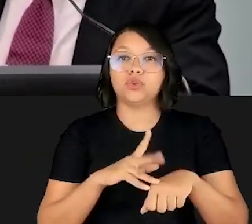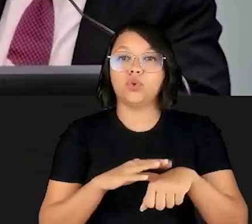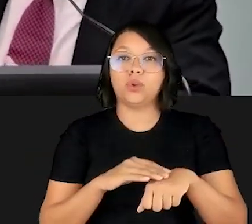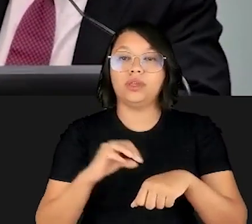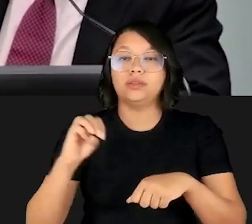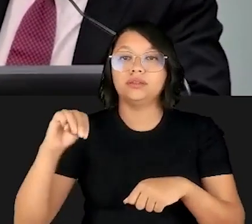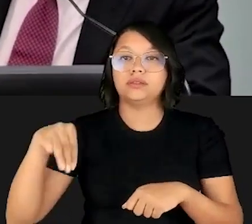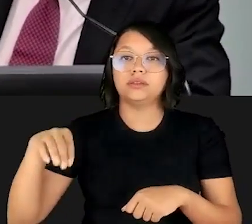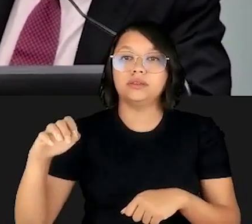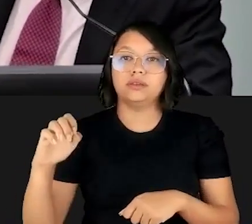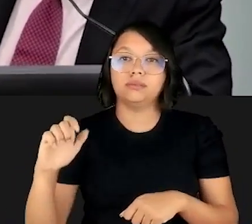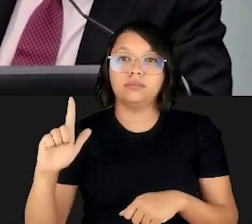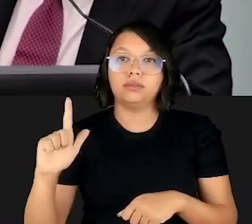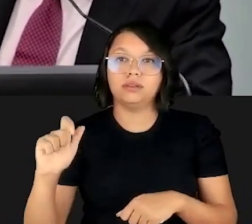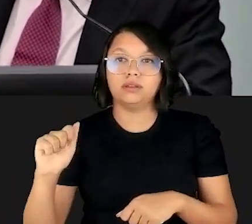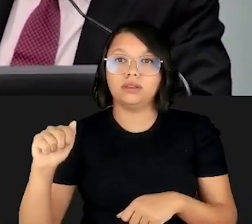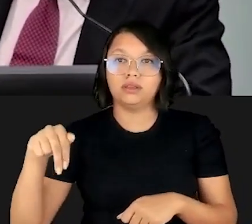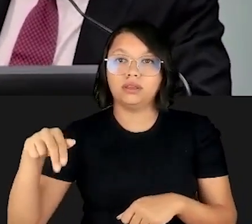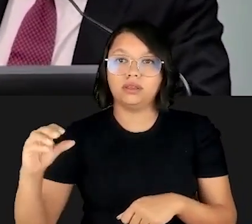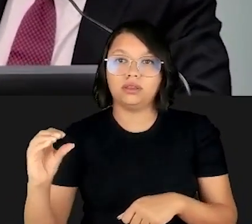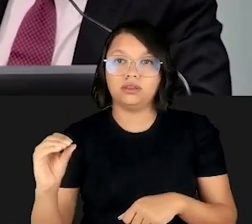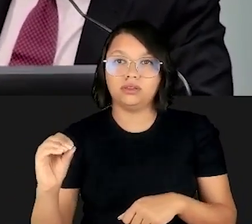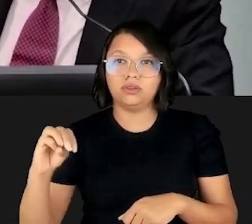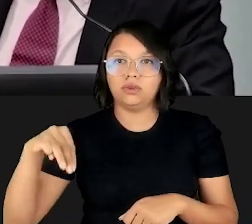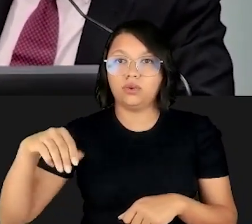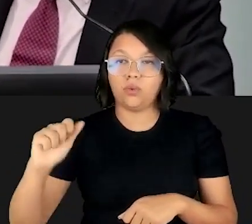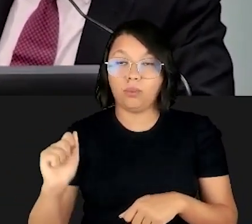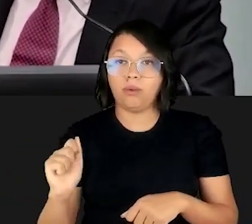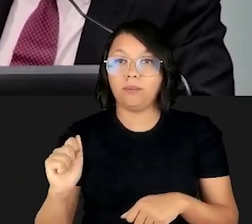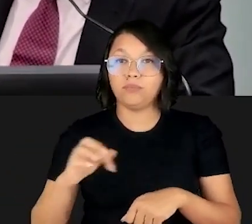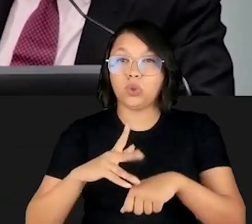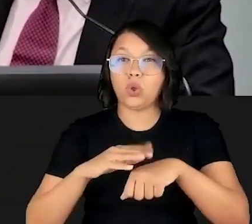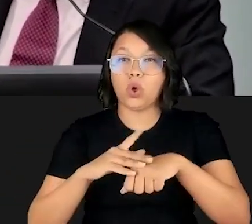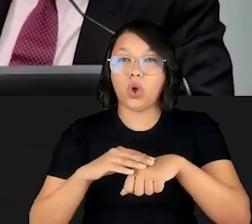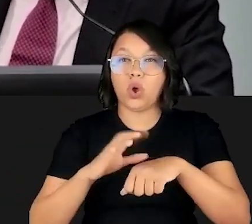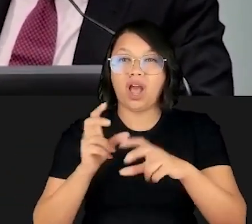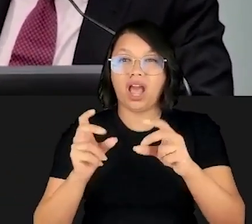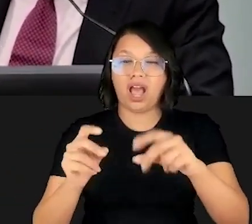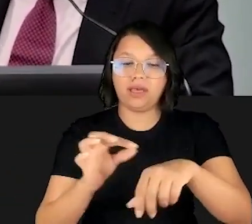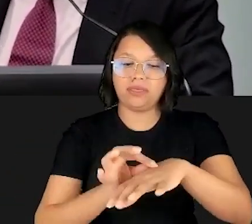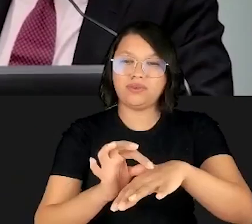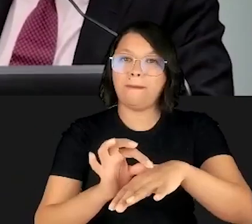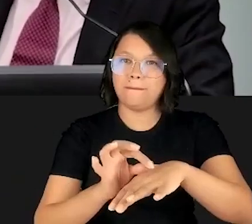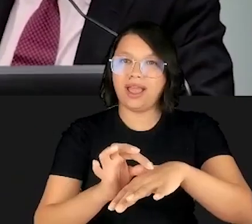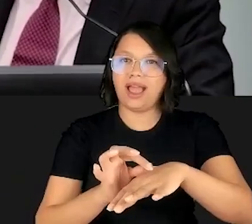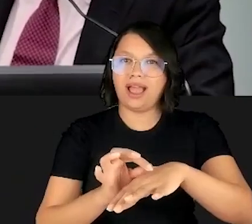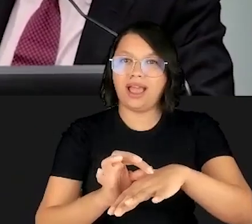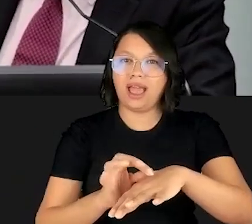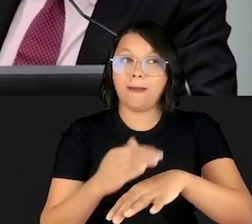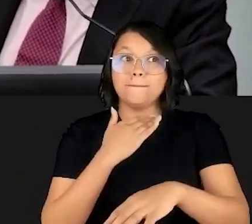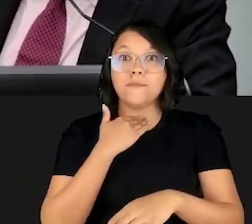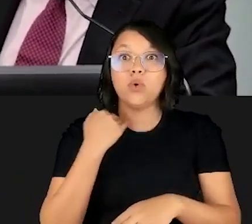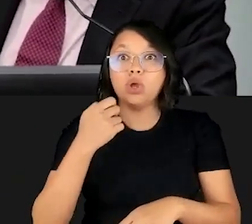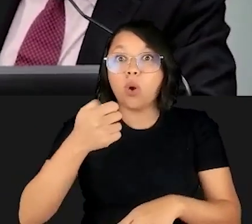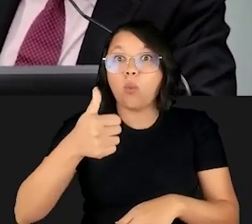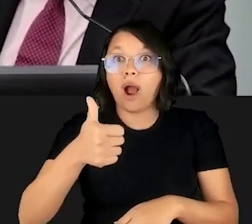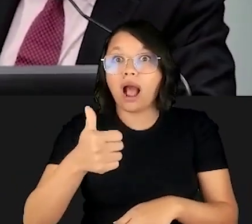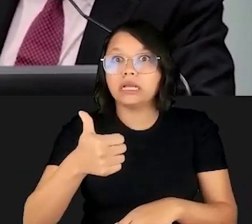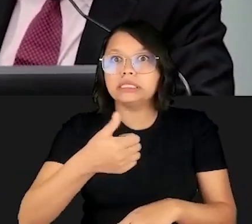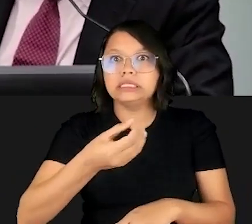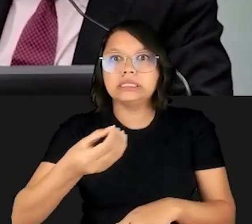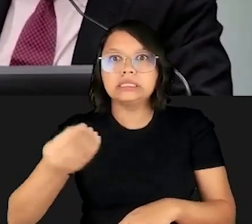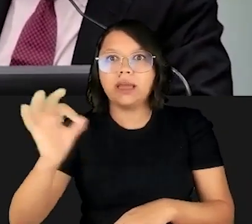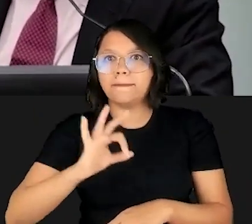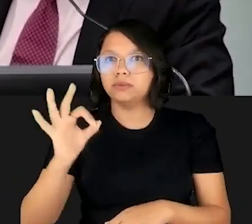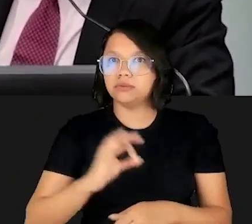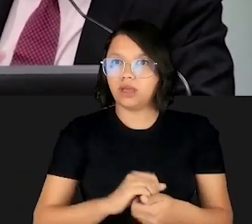pele muito grave. Quando ele é avançado, a mortalidade era praticamente 100%. Ninguém se curava dessa doença,